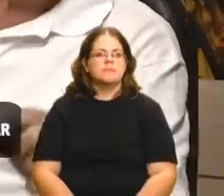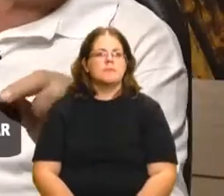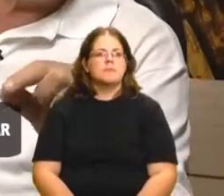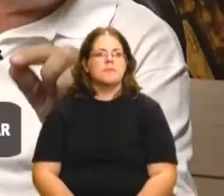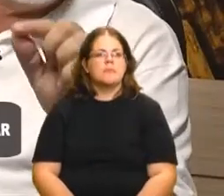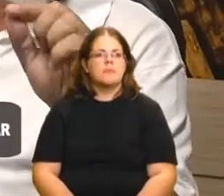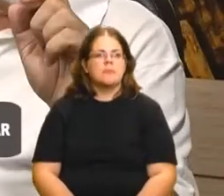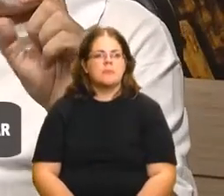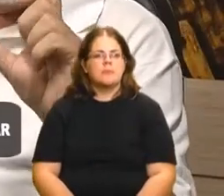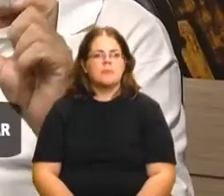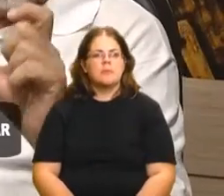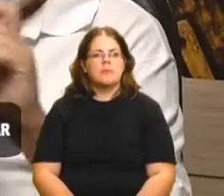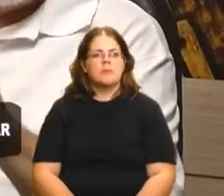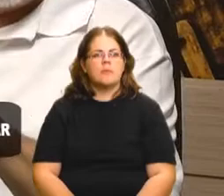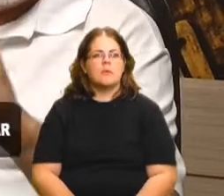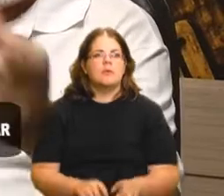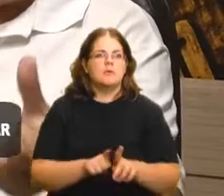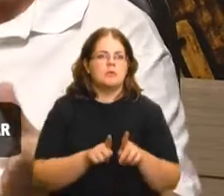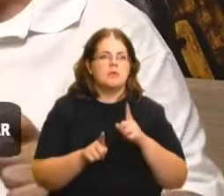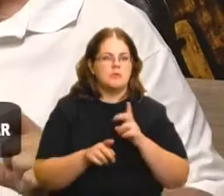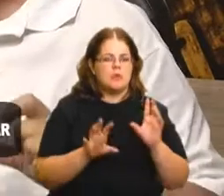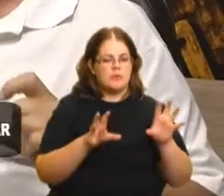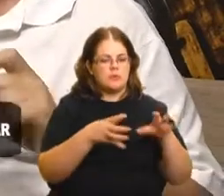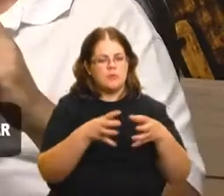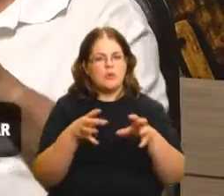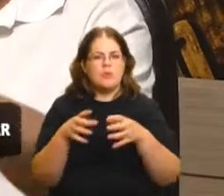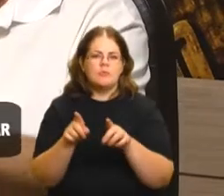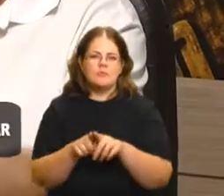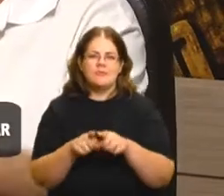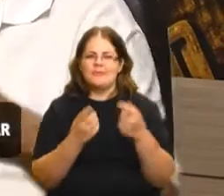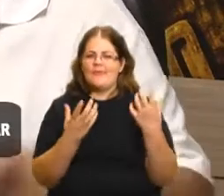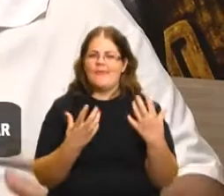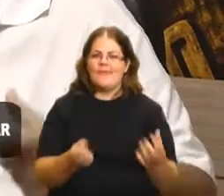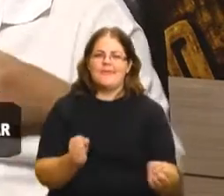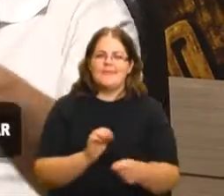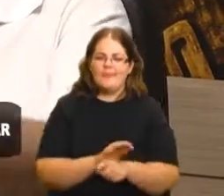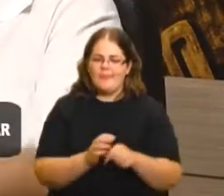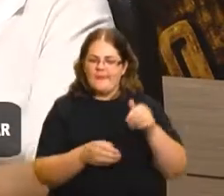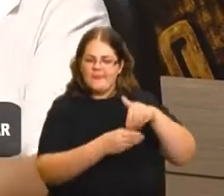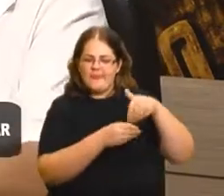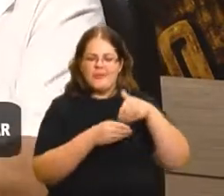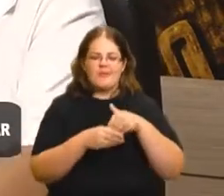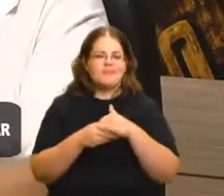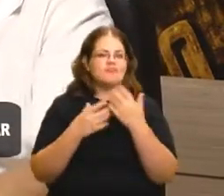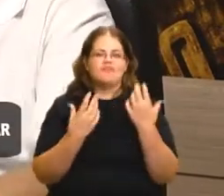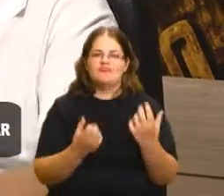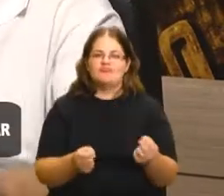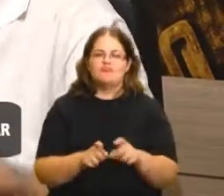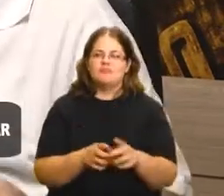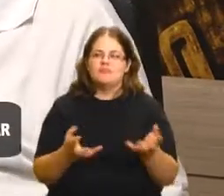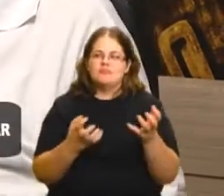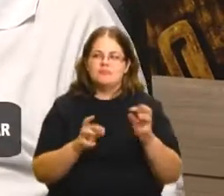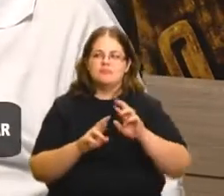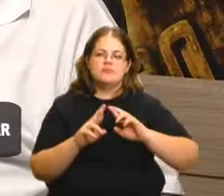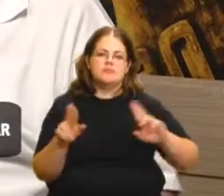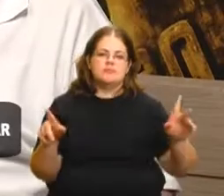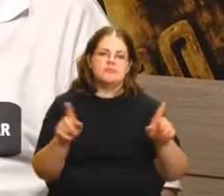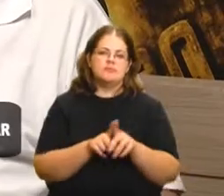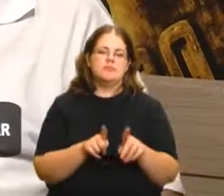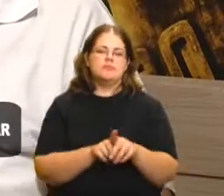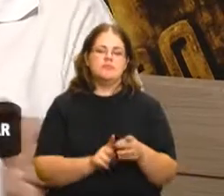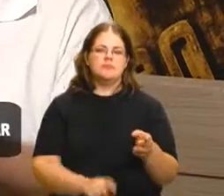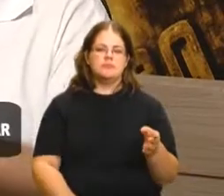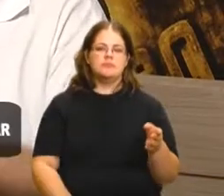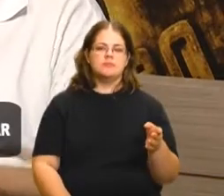Juarez. Bom, e há grupos militares ligados a essas candidaturas que não aceitam o resultado das eleições e eles tentam